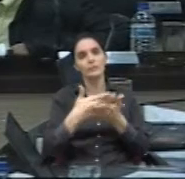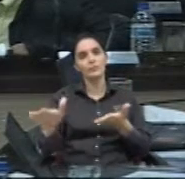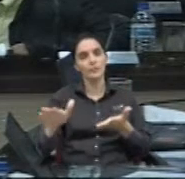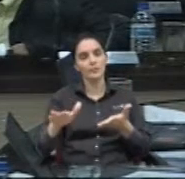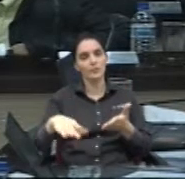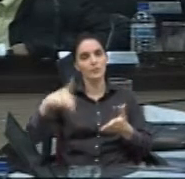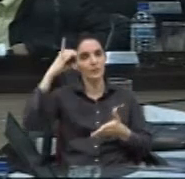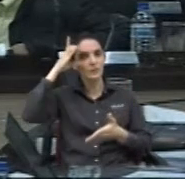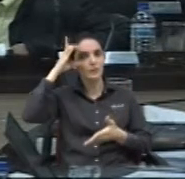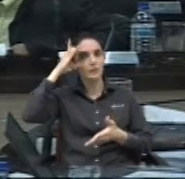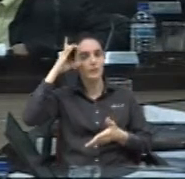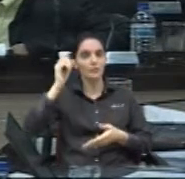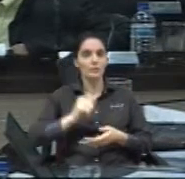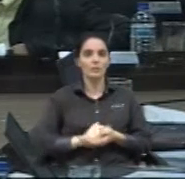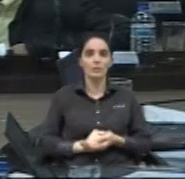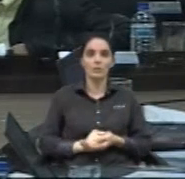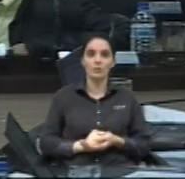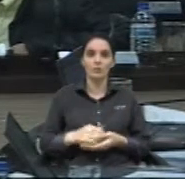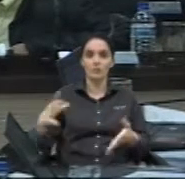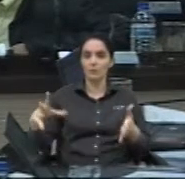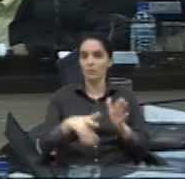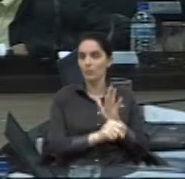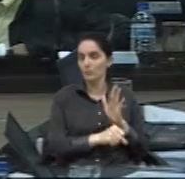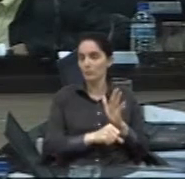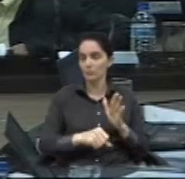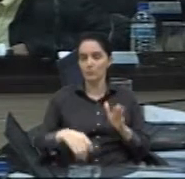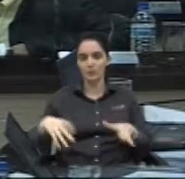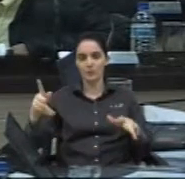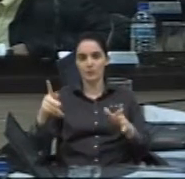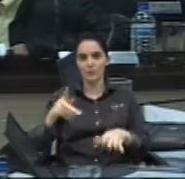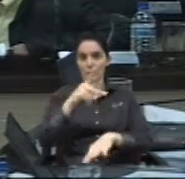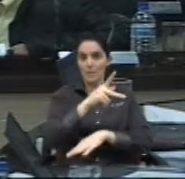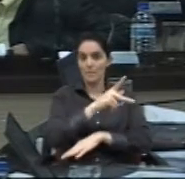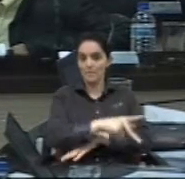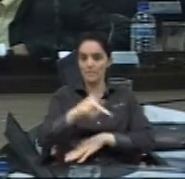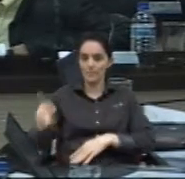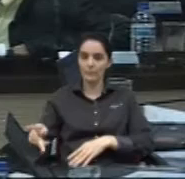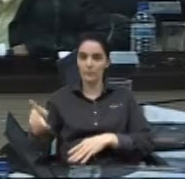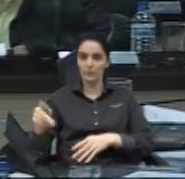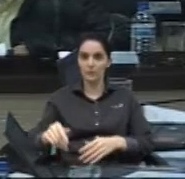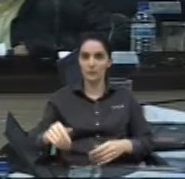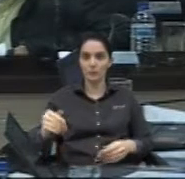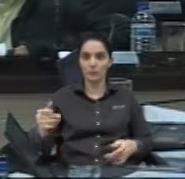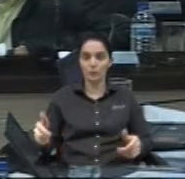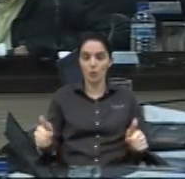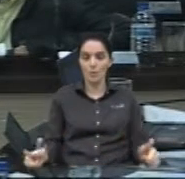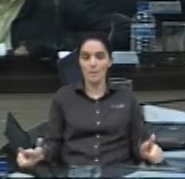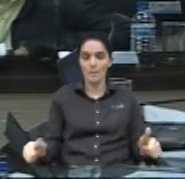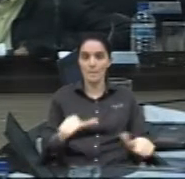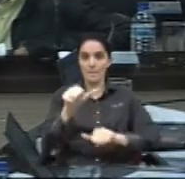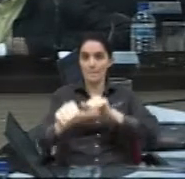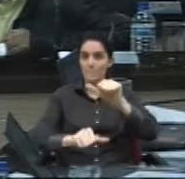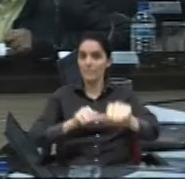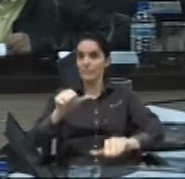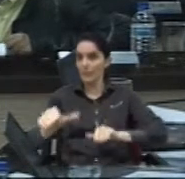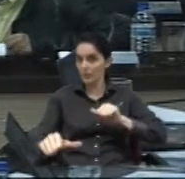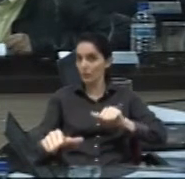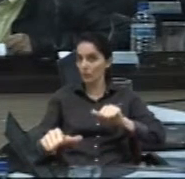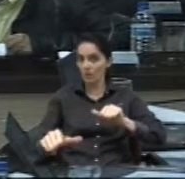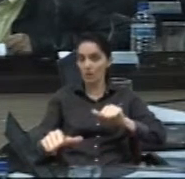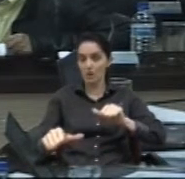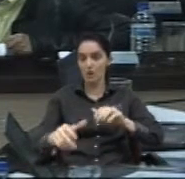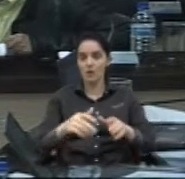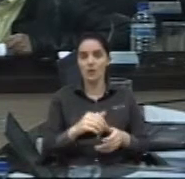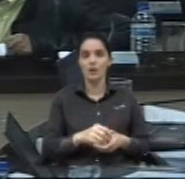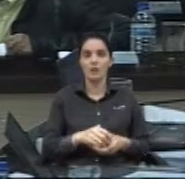à corrupção, e sim trocar a presidenta por um outro que iria abafar a Lava Jato. Isto está na ata, confiram, dia 31